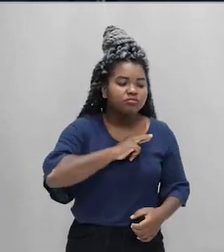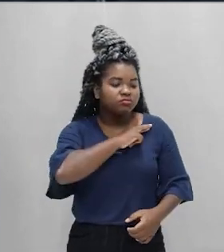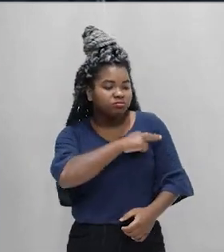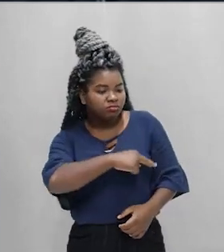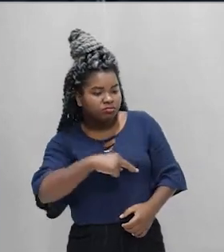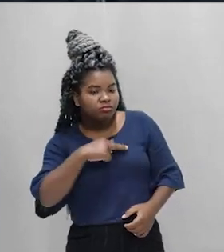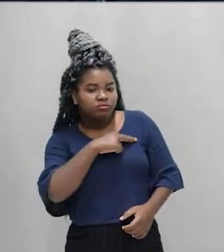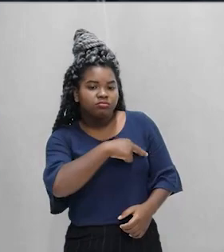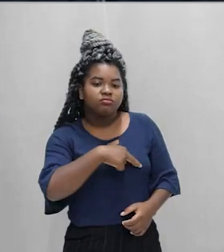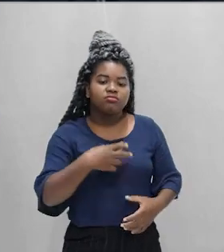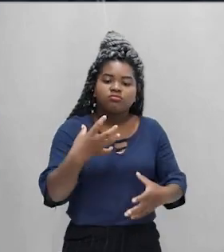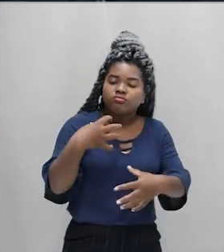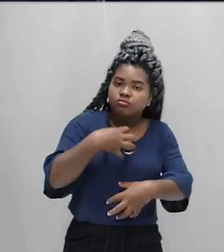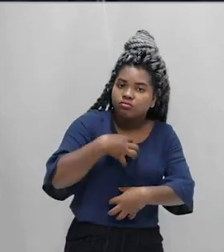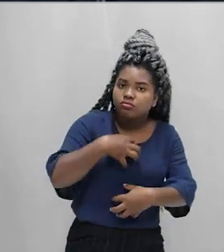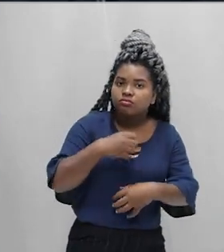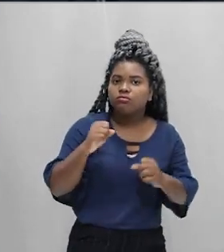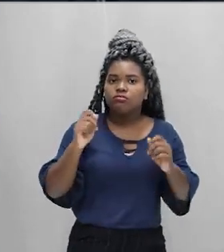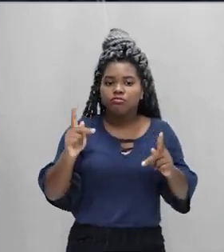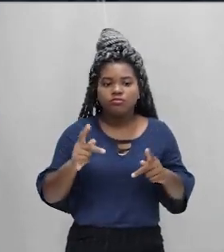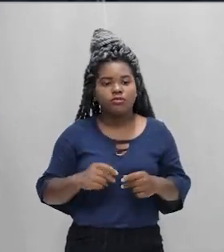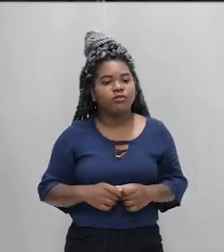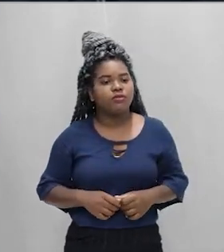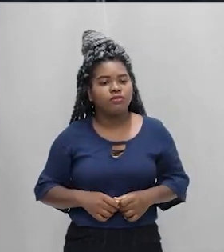até então sentimental, tá bom?